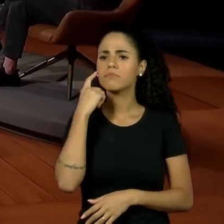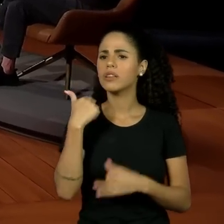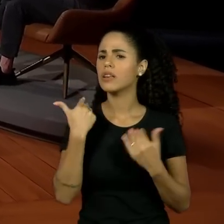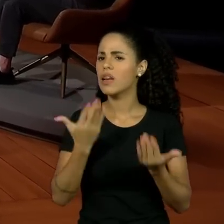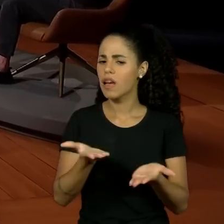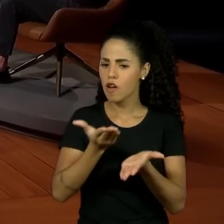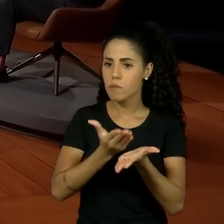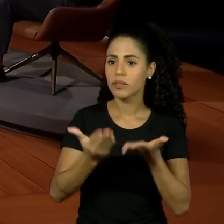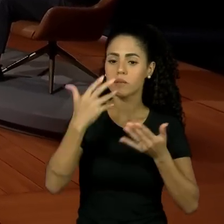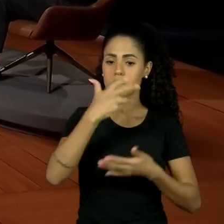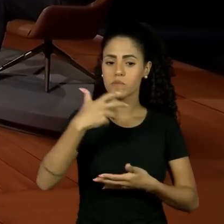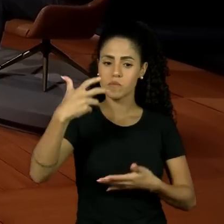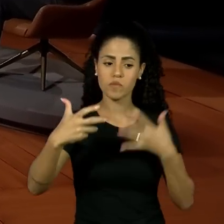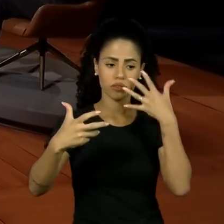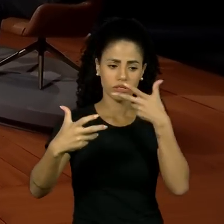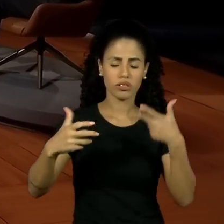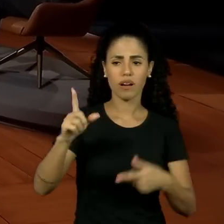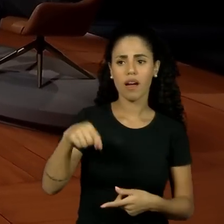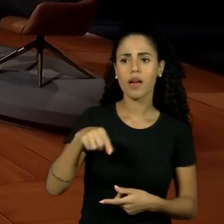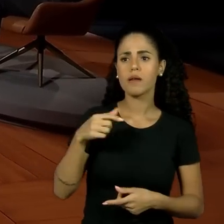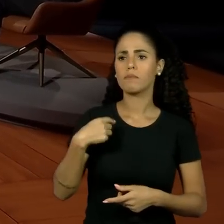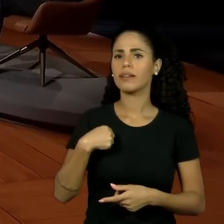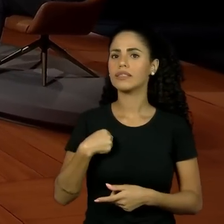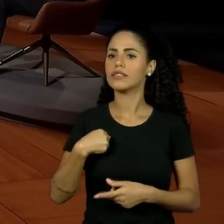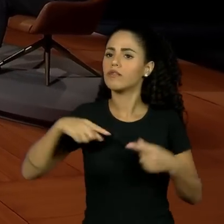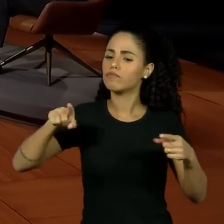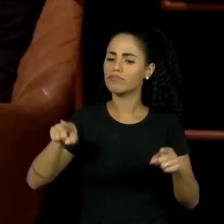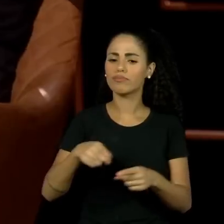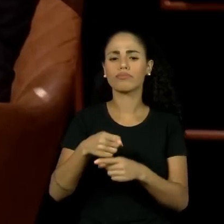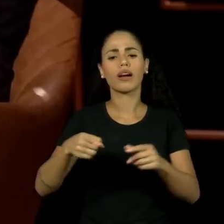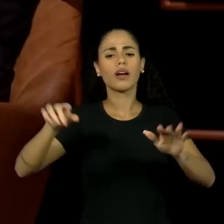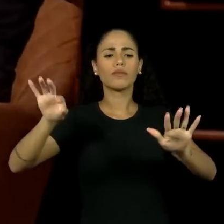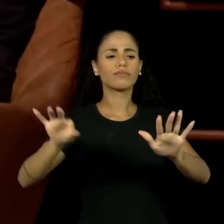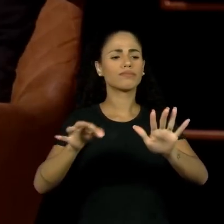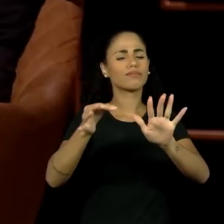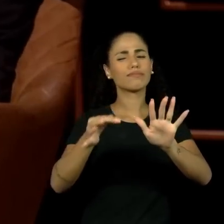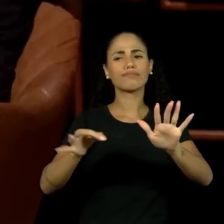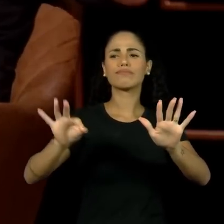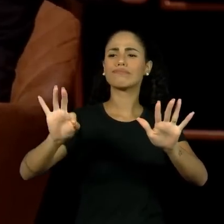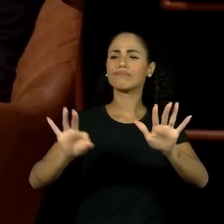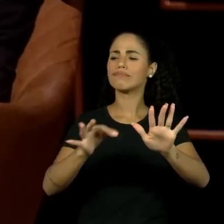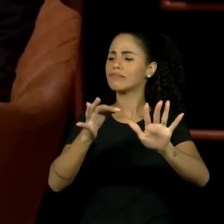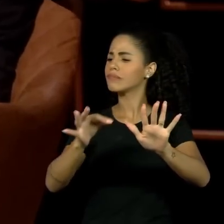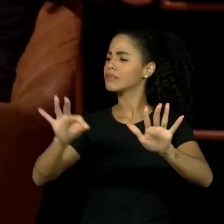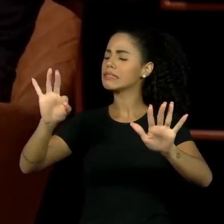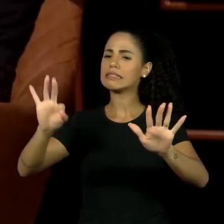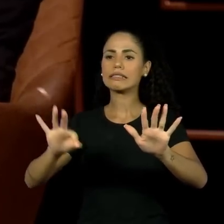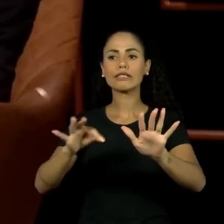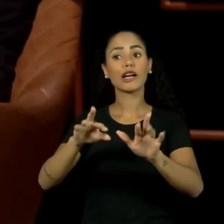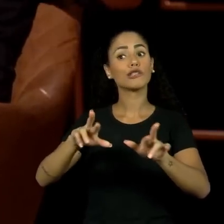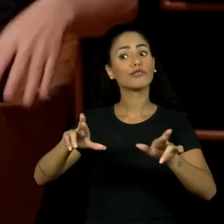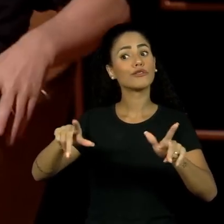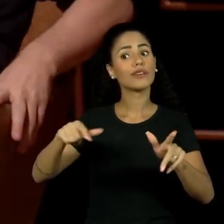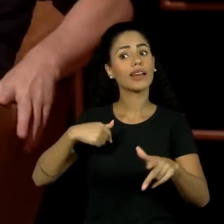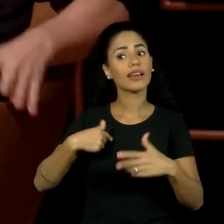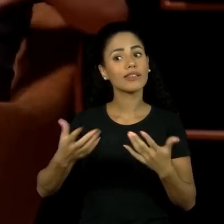para ser um musical, mas depois, como eu queria uma orquestra em cena, eu pensava uma coisa mais épica,